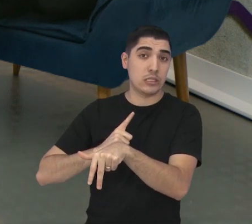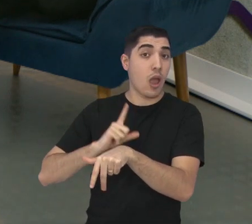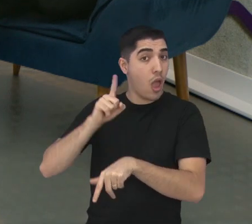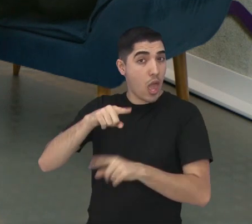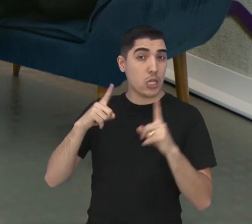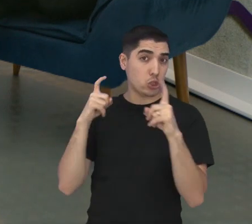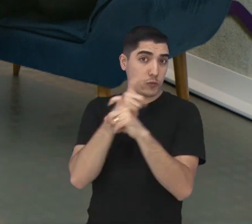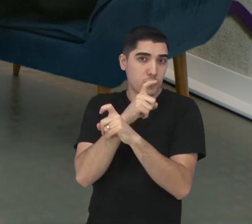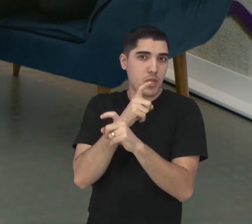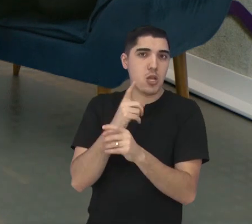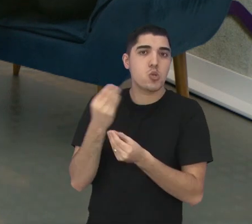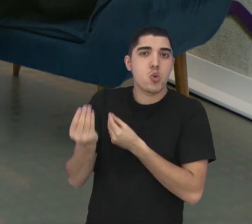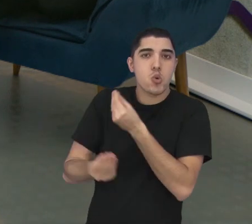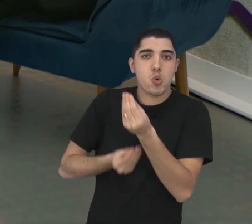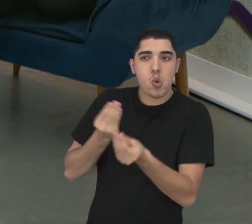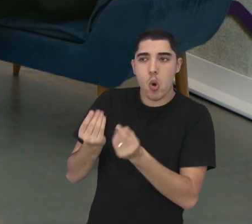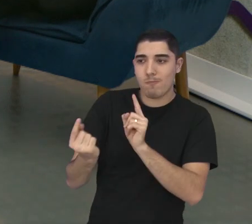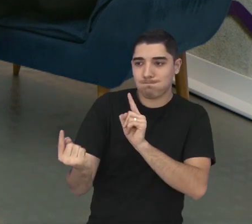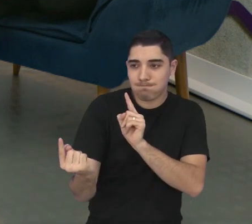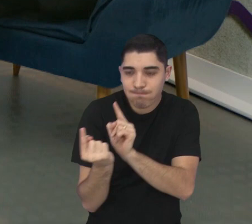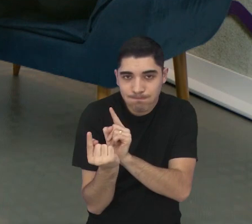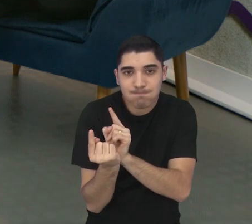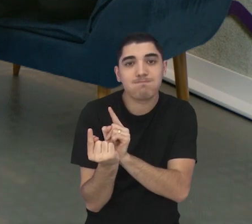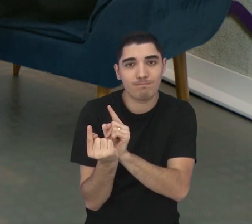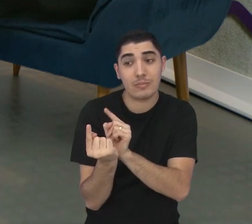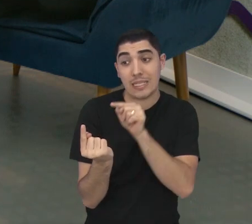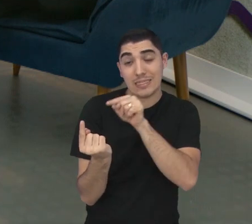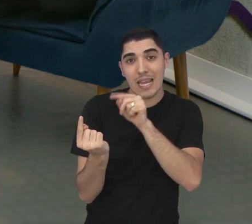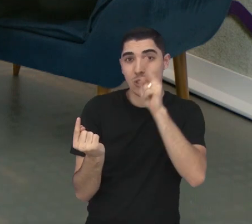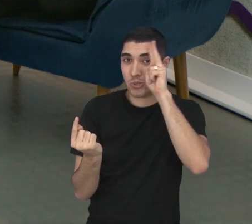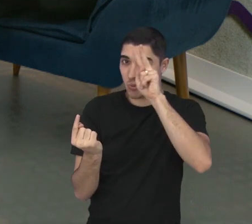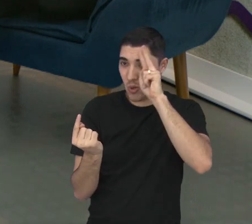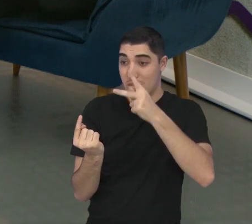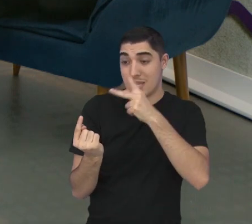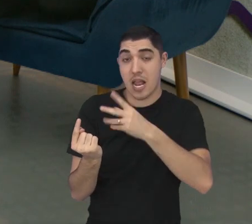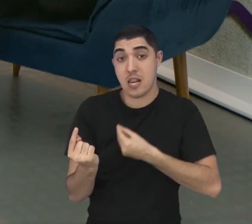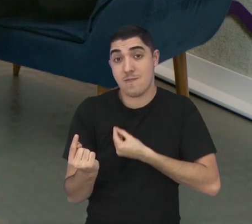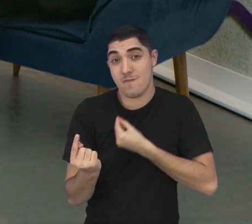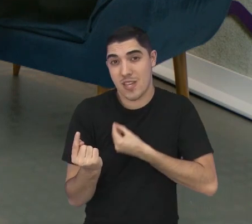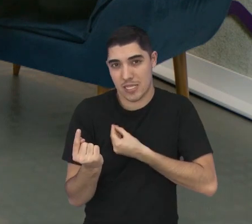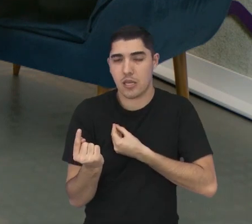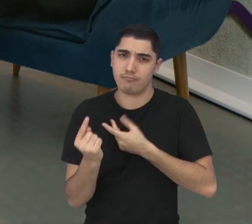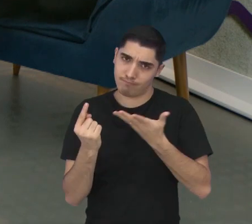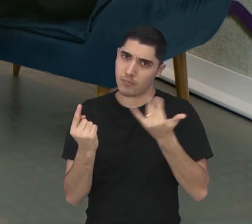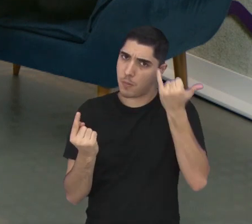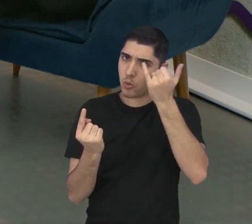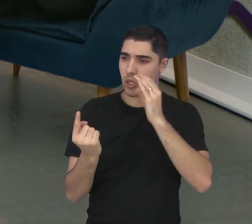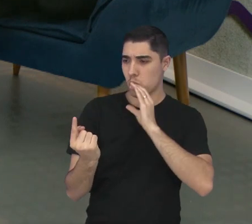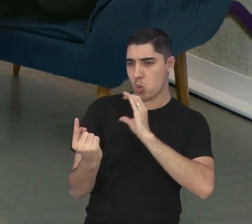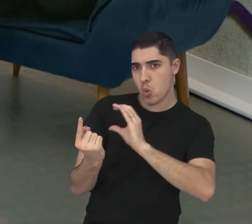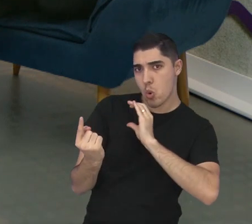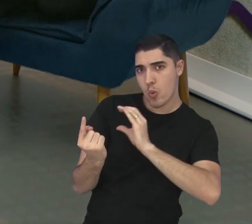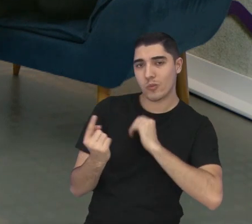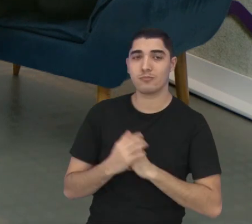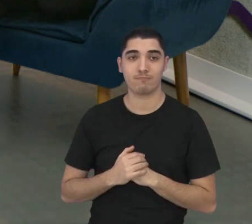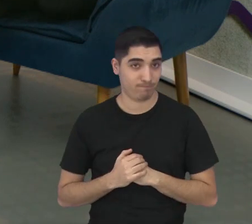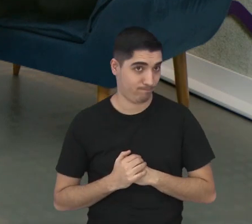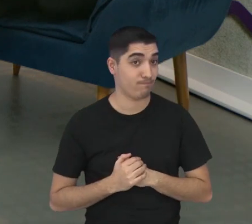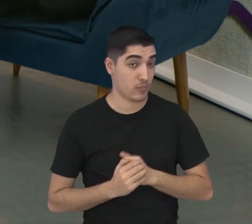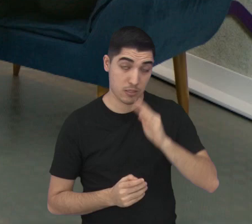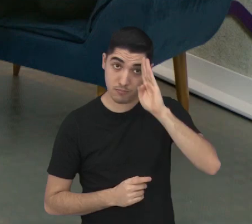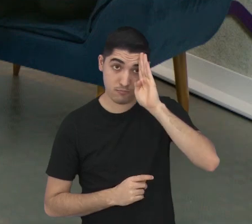mais, né? É complicado a gente tocar nessas histórias. A comunicação, ela é importante também.